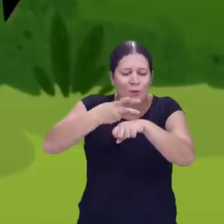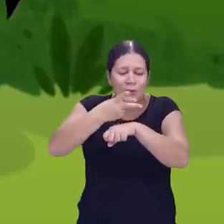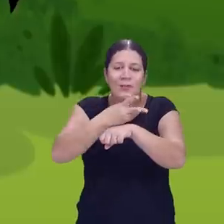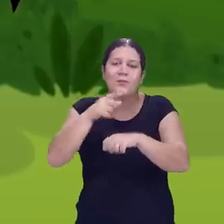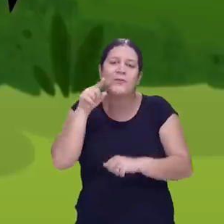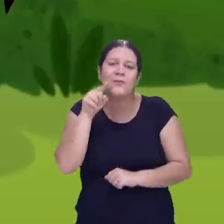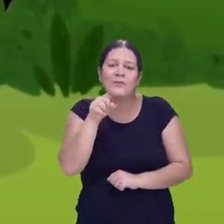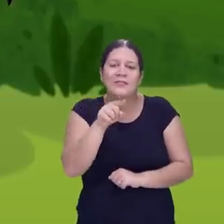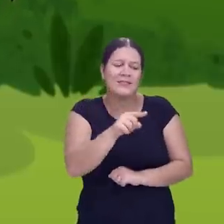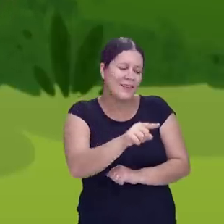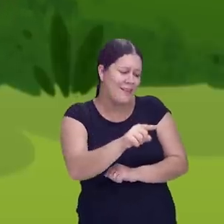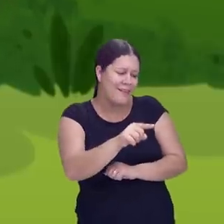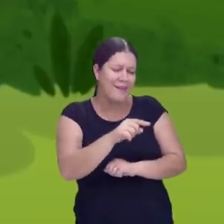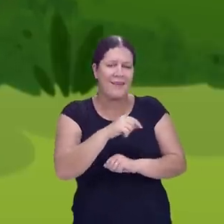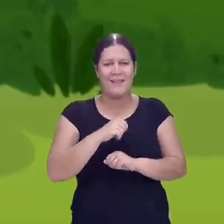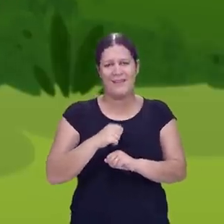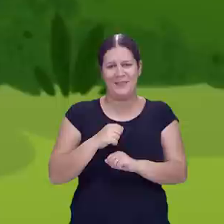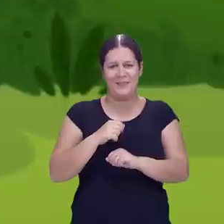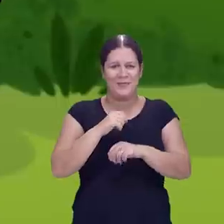procurando.